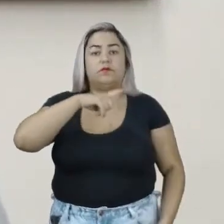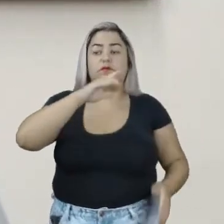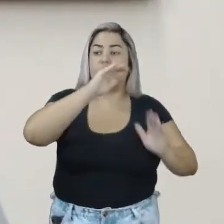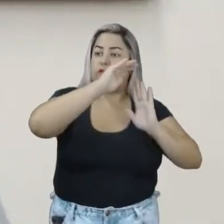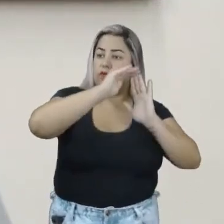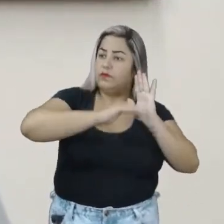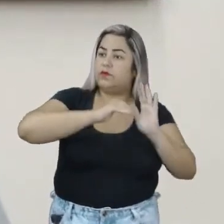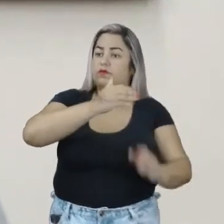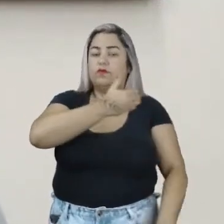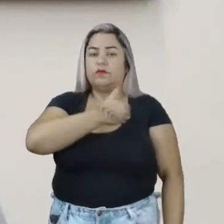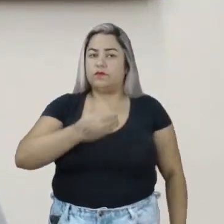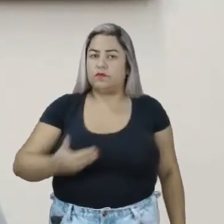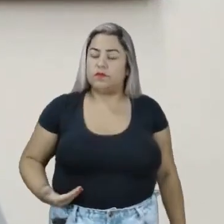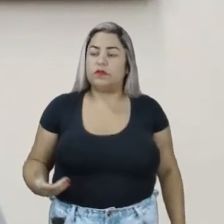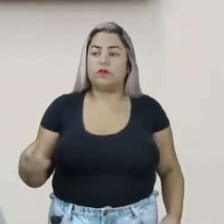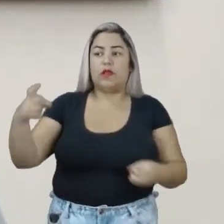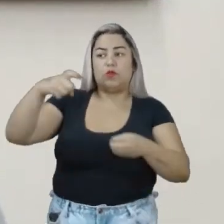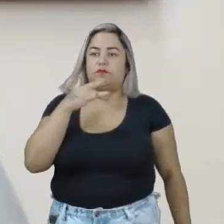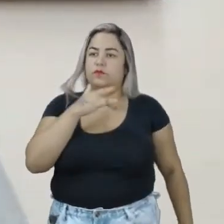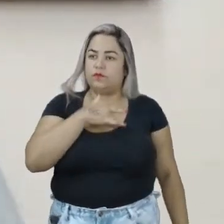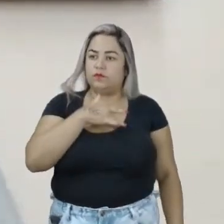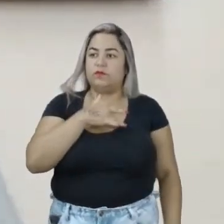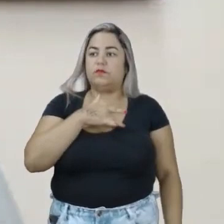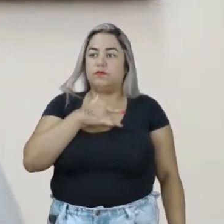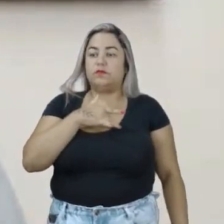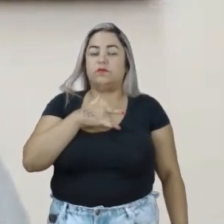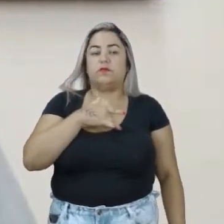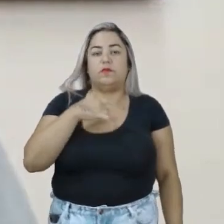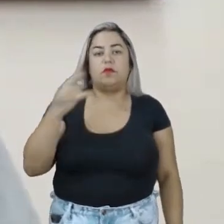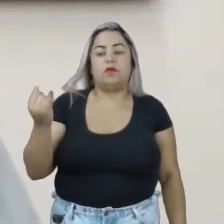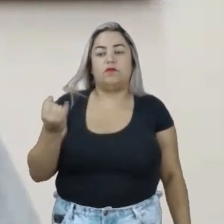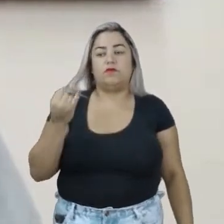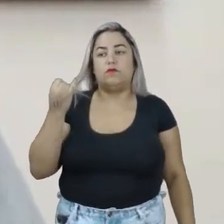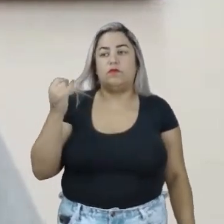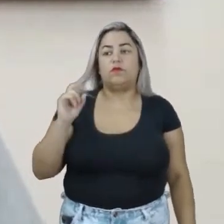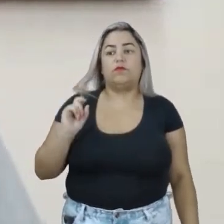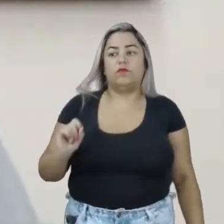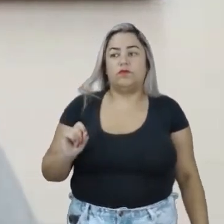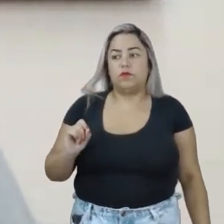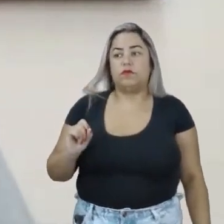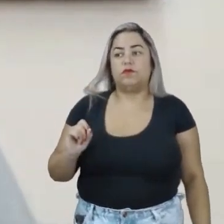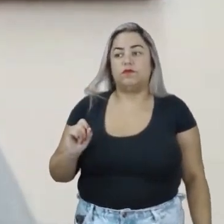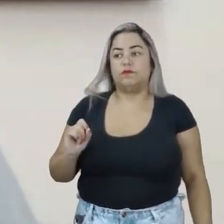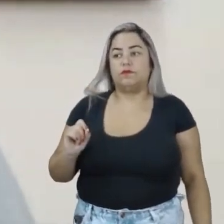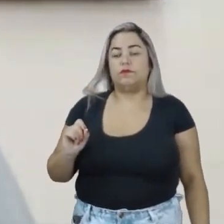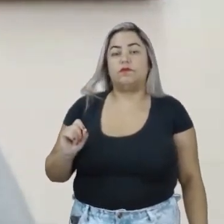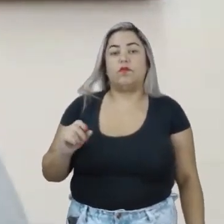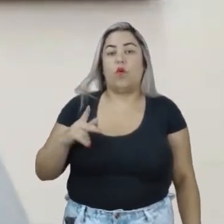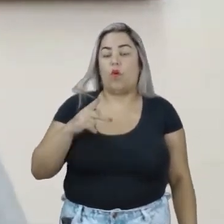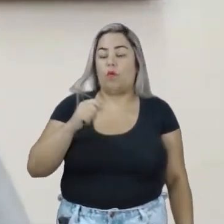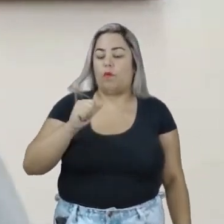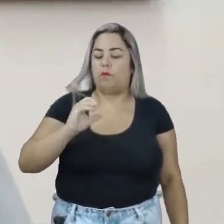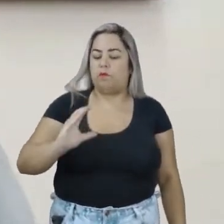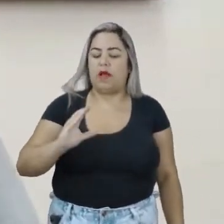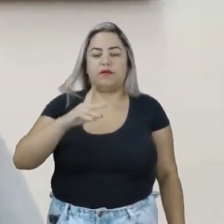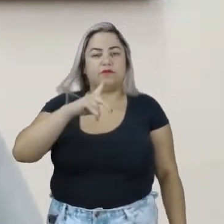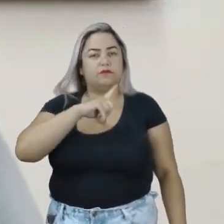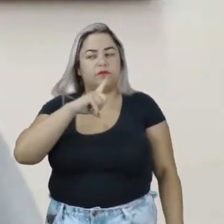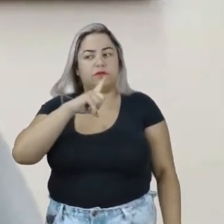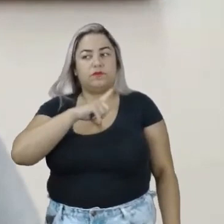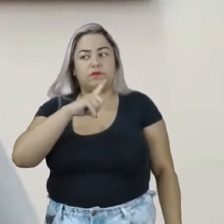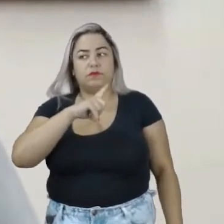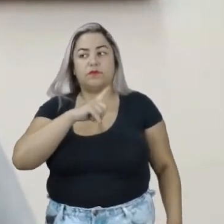programa de governo voltado para o povo brasileiro. Então, acho muito importante que o PAC